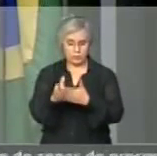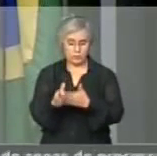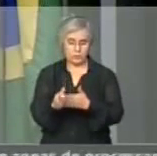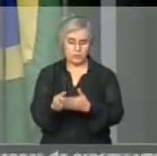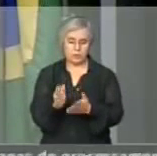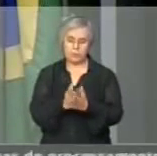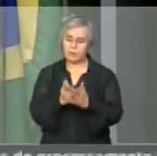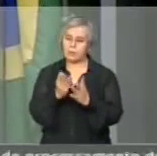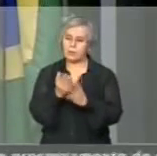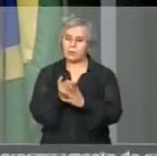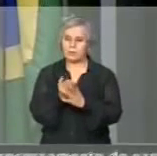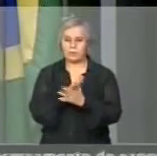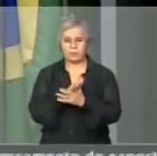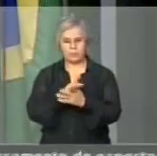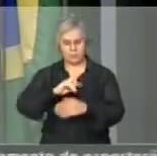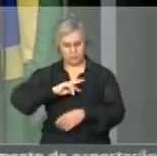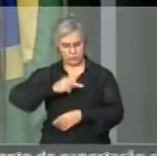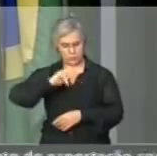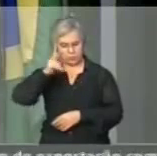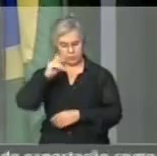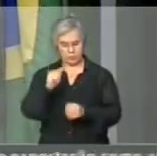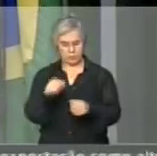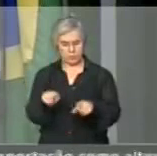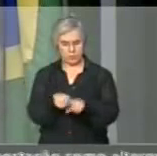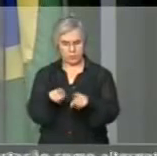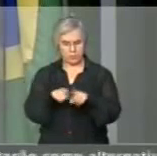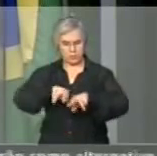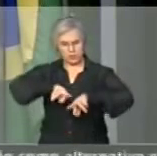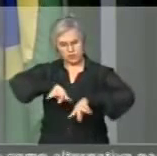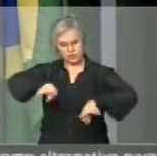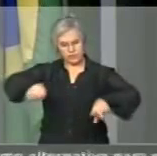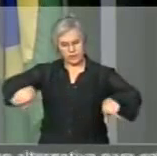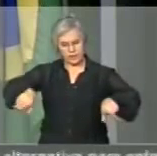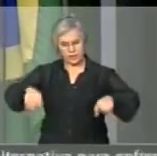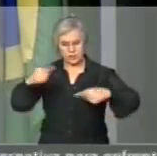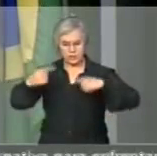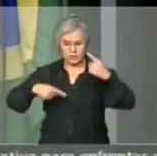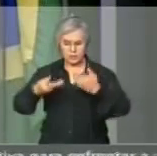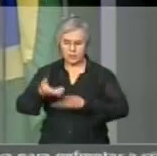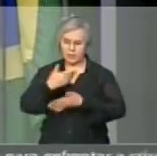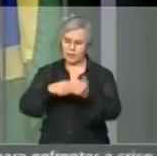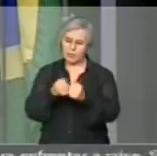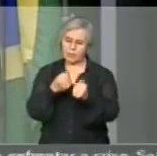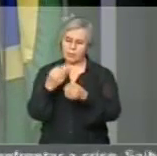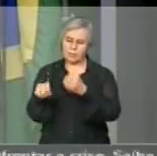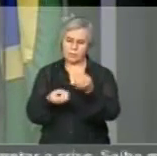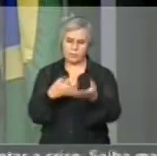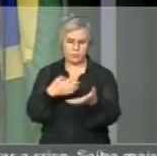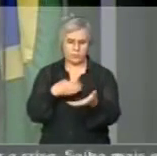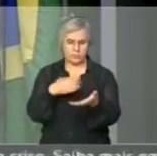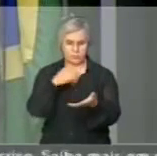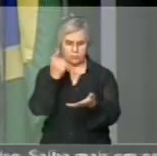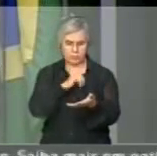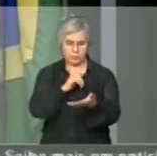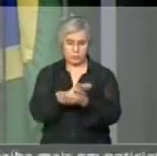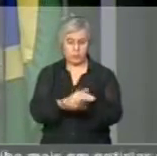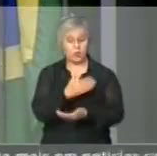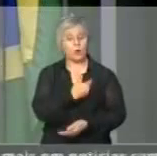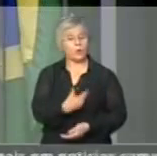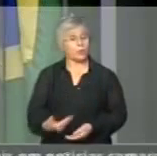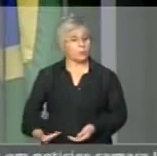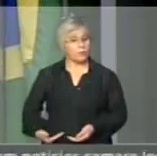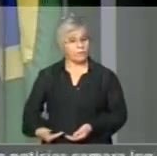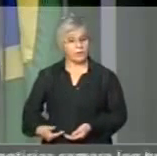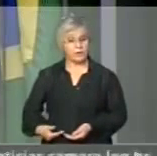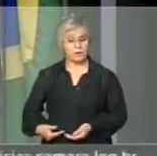indexação automática, reajustes periódicos e outra forma qualquer. O governo